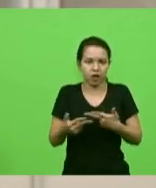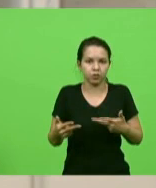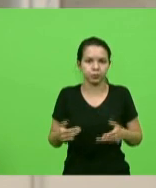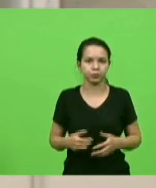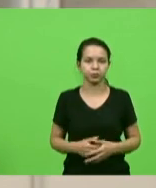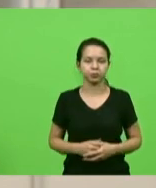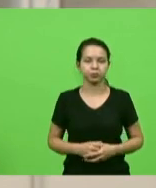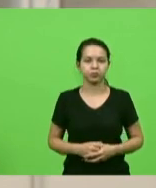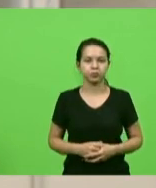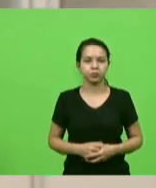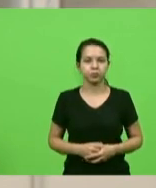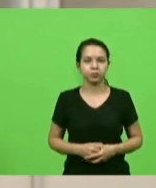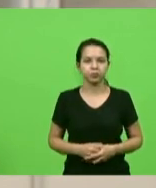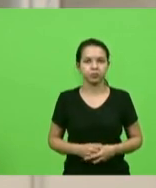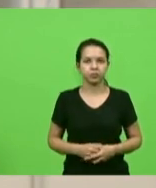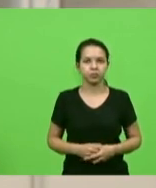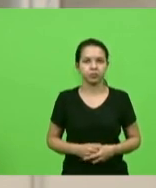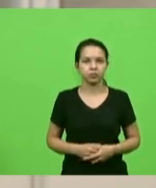ali afora a